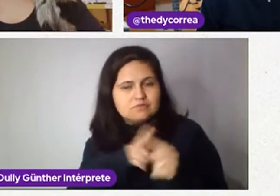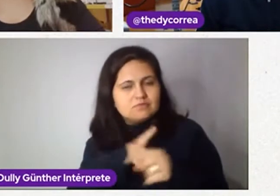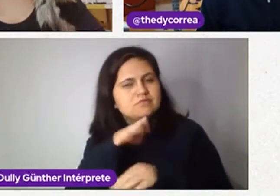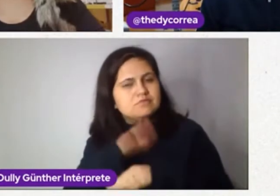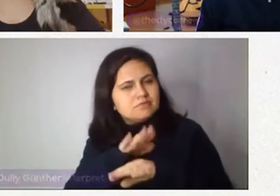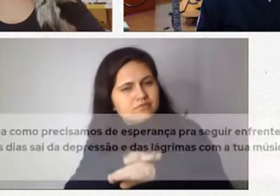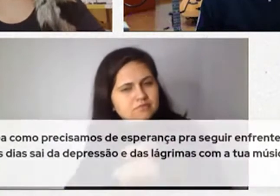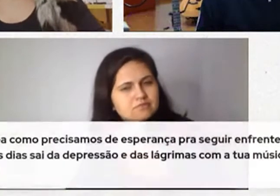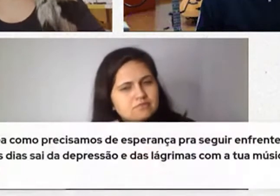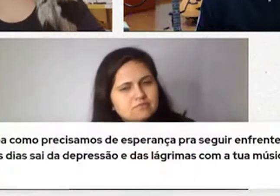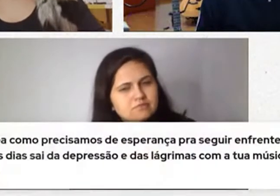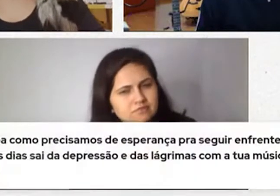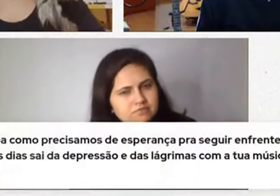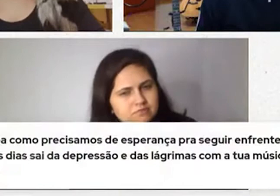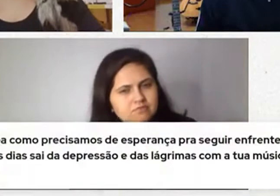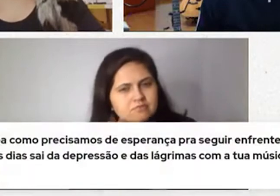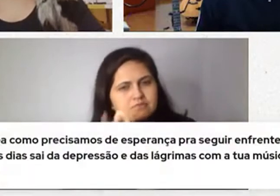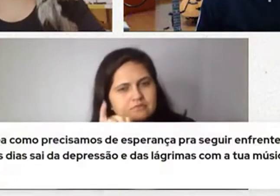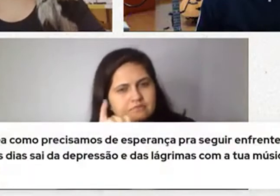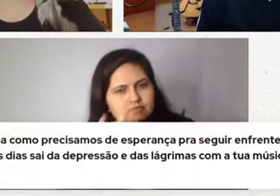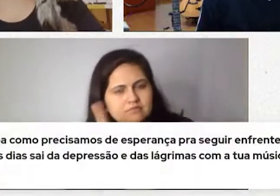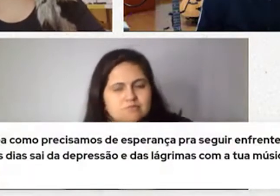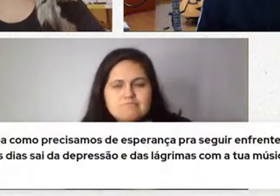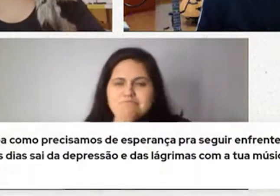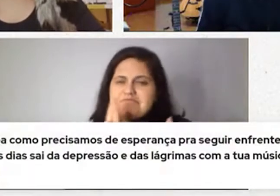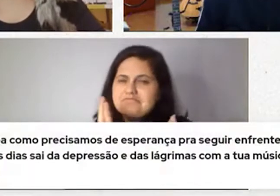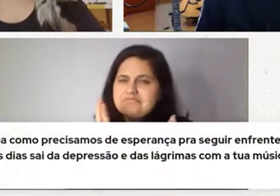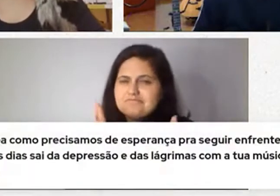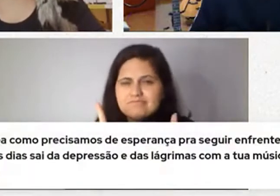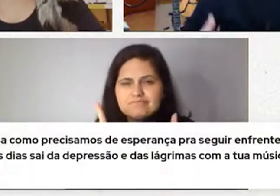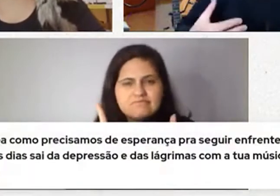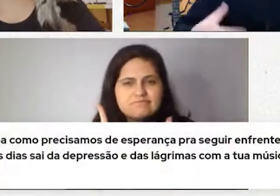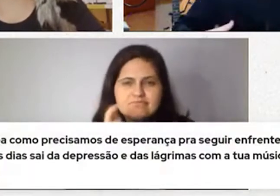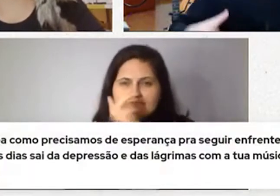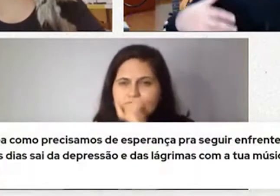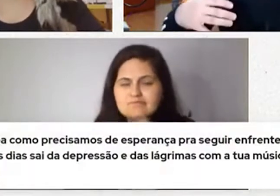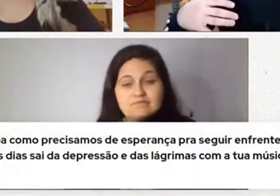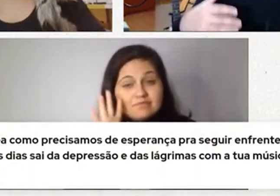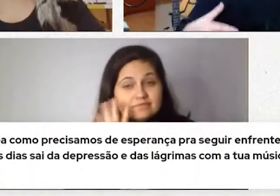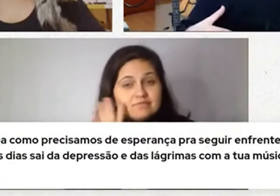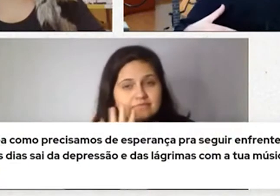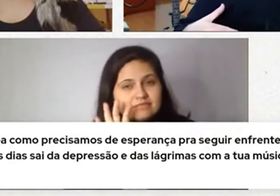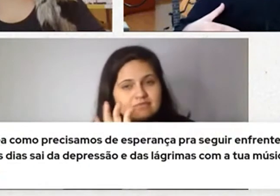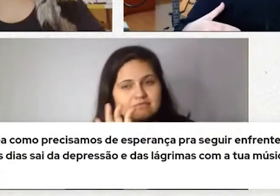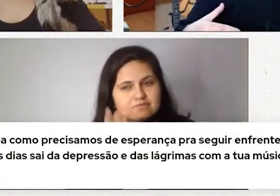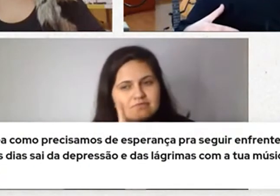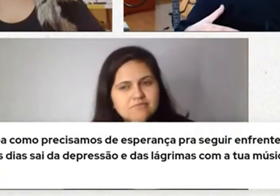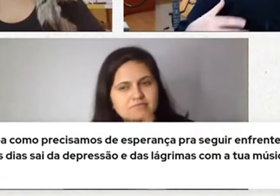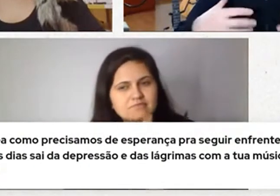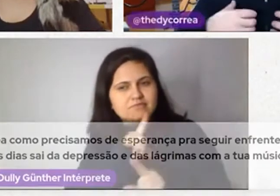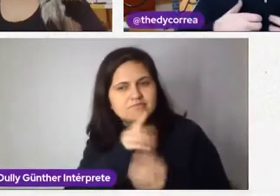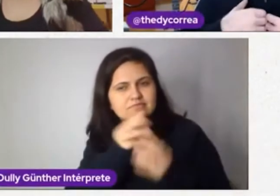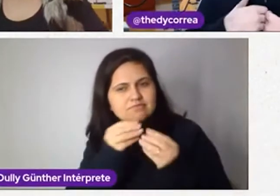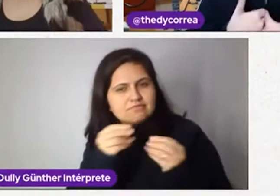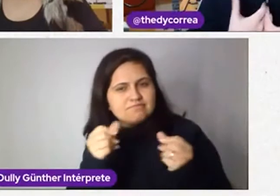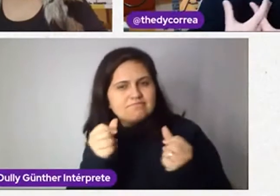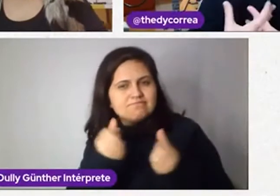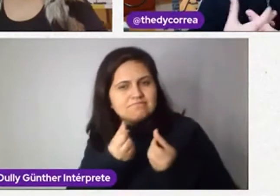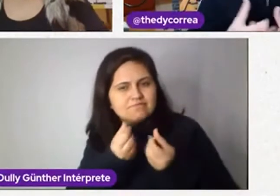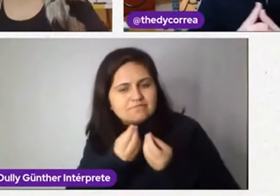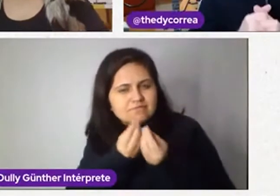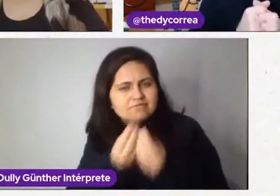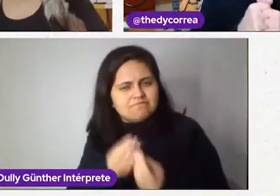que o vinil é outra coisa, né? E acho que é legal a gente ter, e a gente se dá